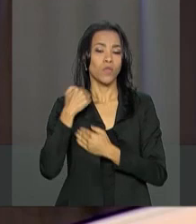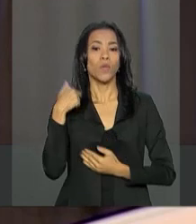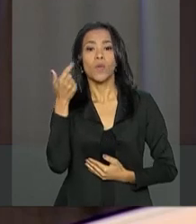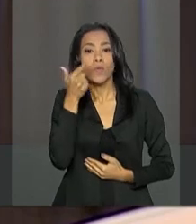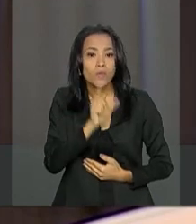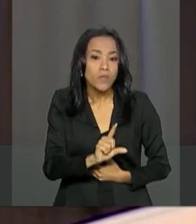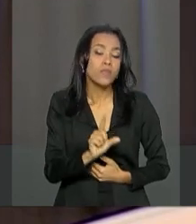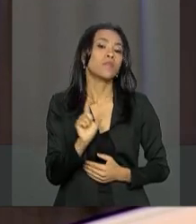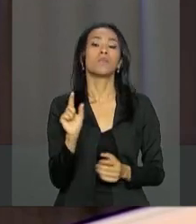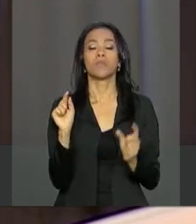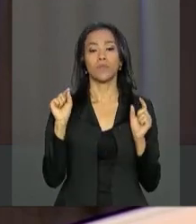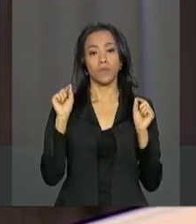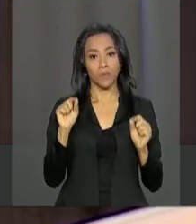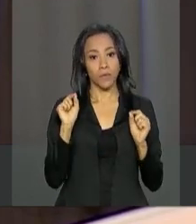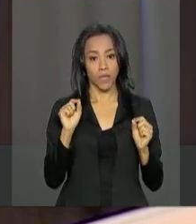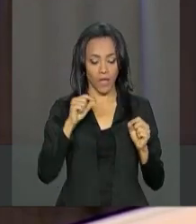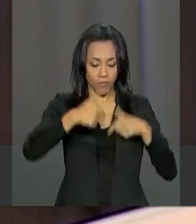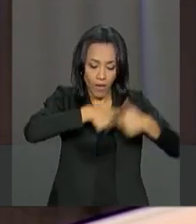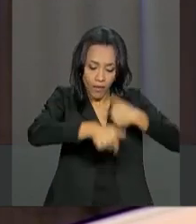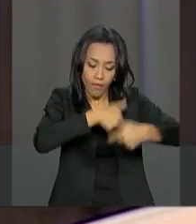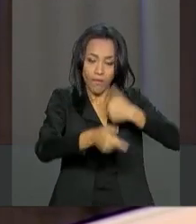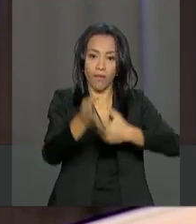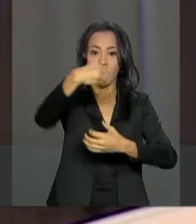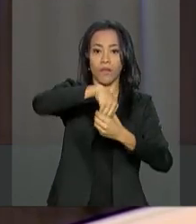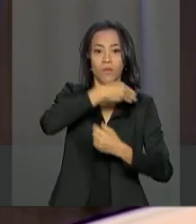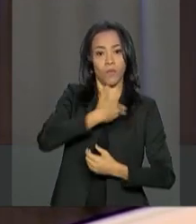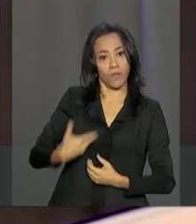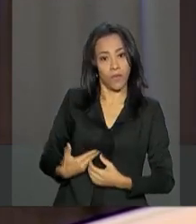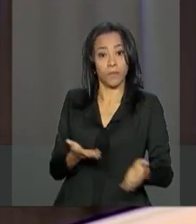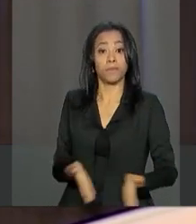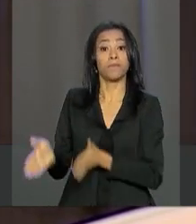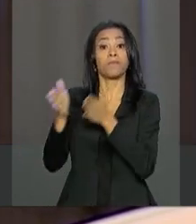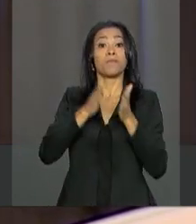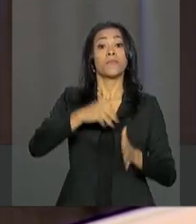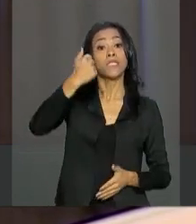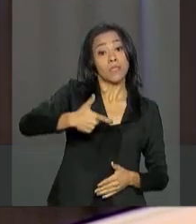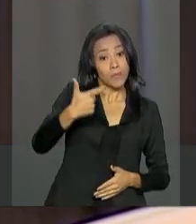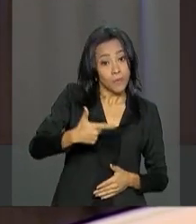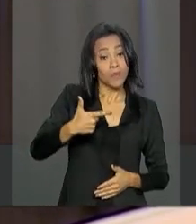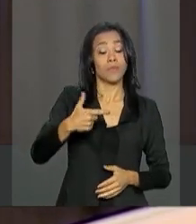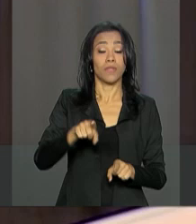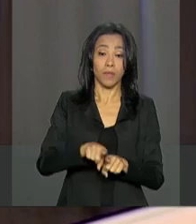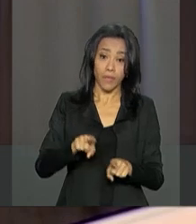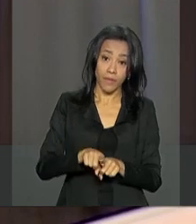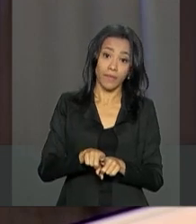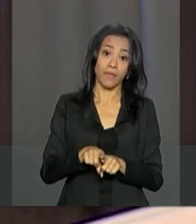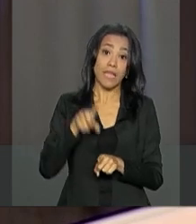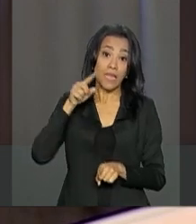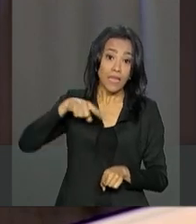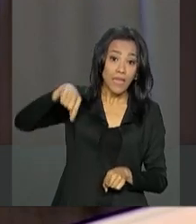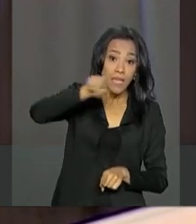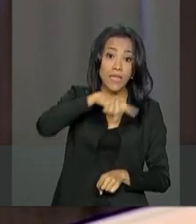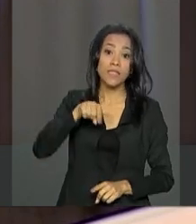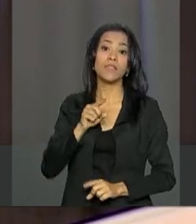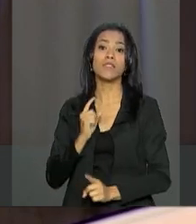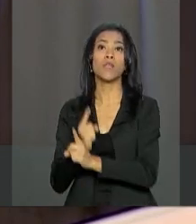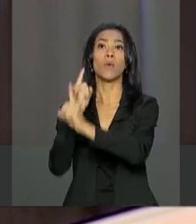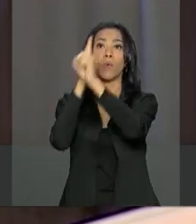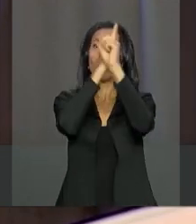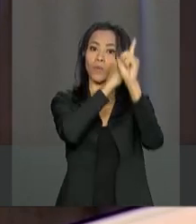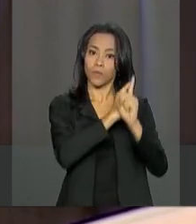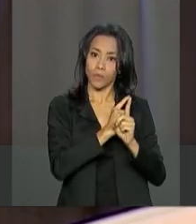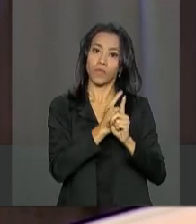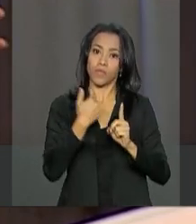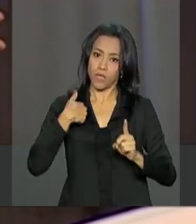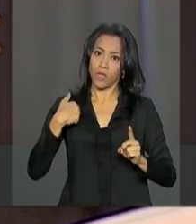agir no governo. Em segundo lugar, naturalmente nos permitia, nestes encontros parcelares, que